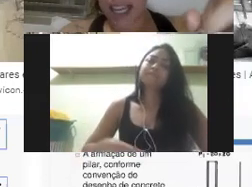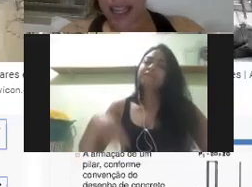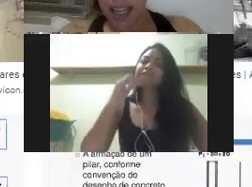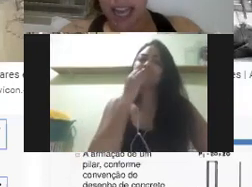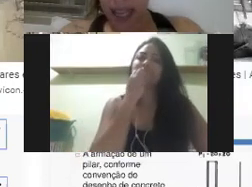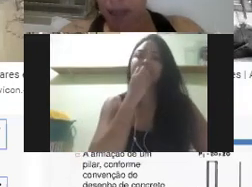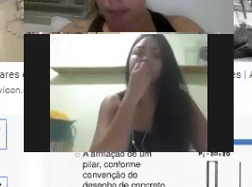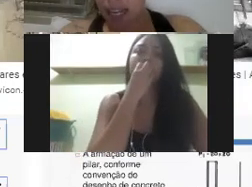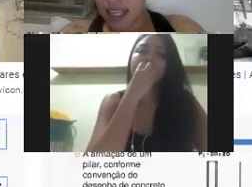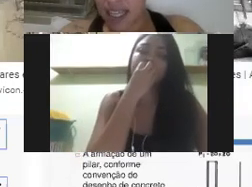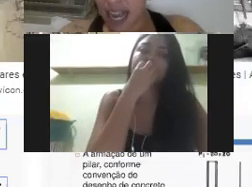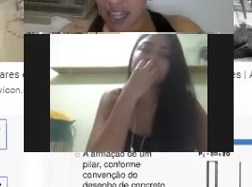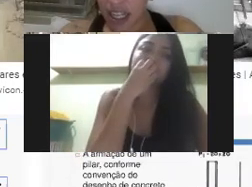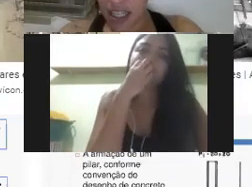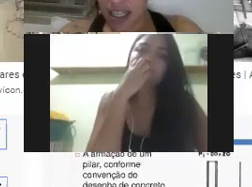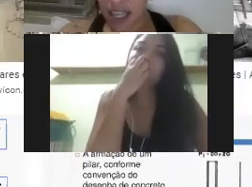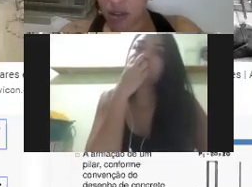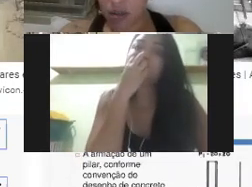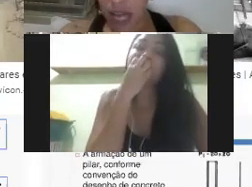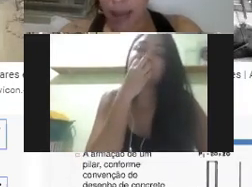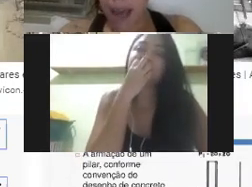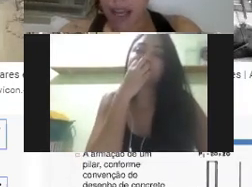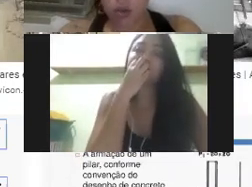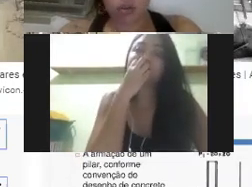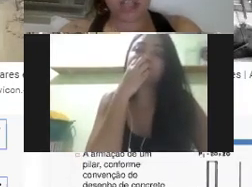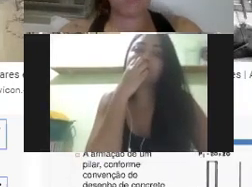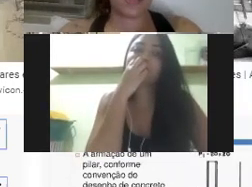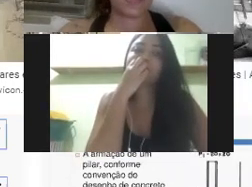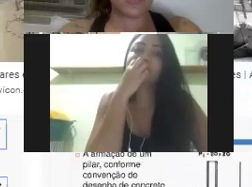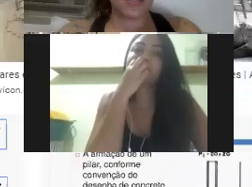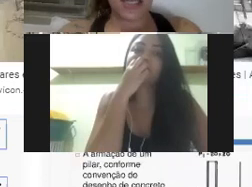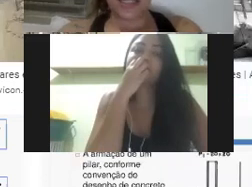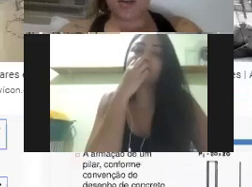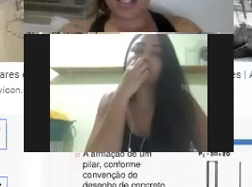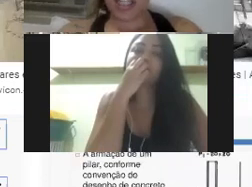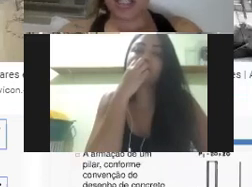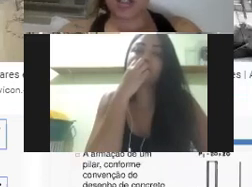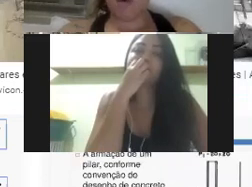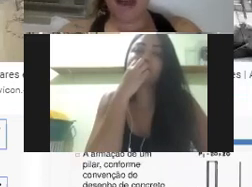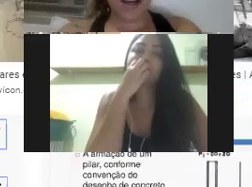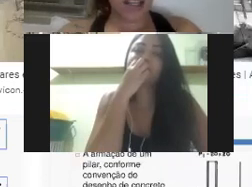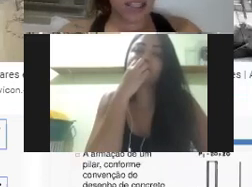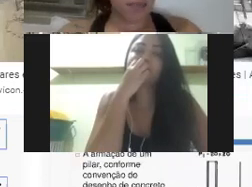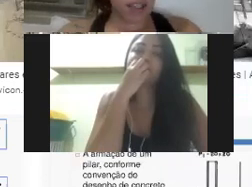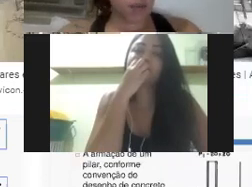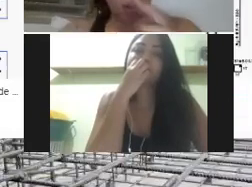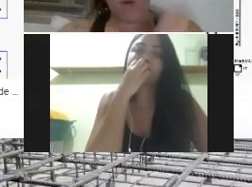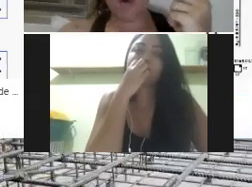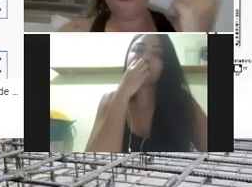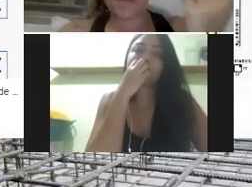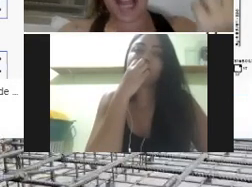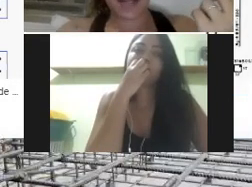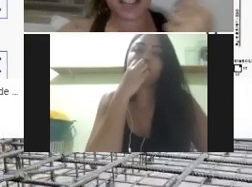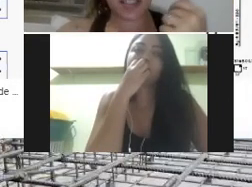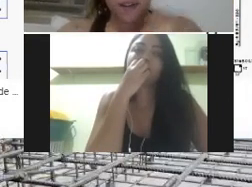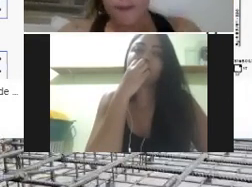Aí pega aquela malha, encaixa ela aqui dentro, amarra tudo e concreta. Então a gente deixa só um arranque mesmo, não é